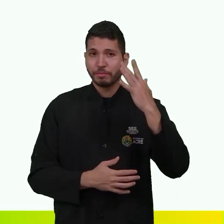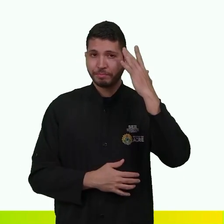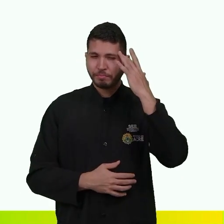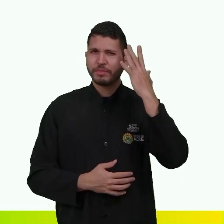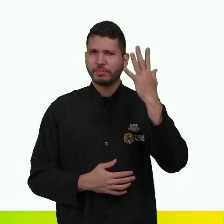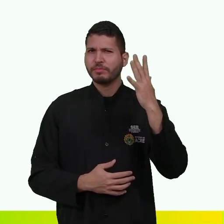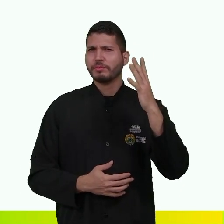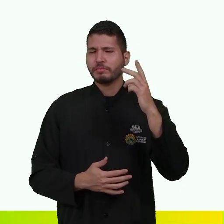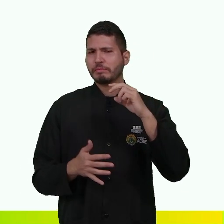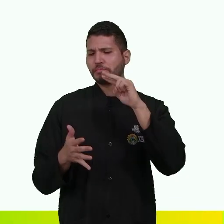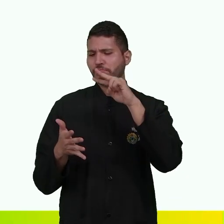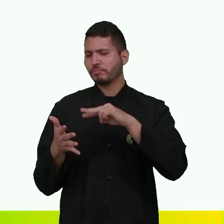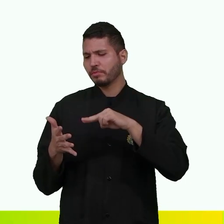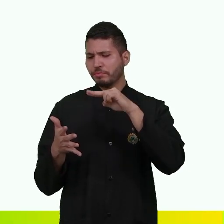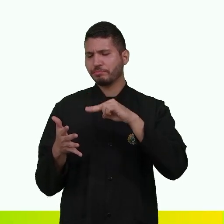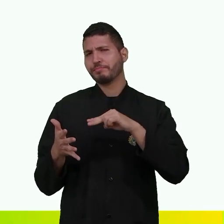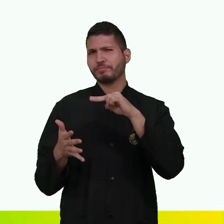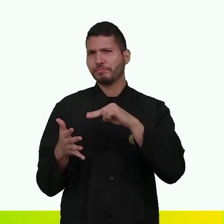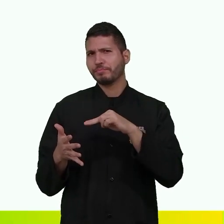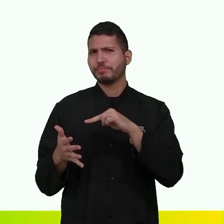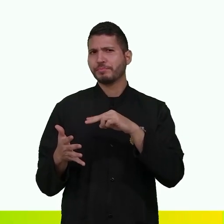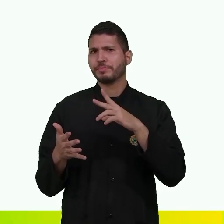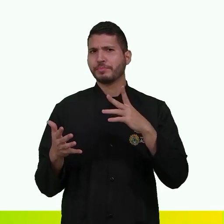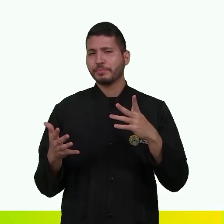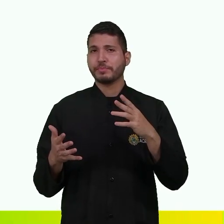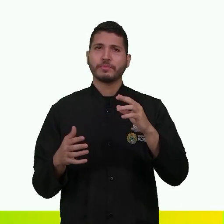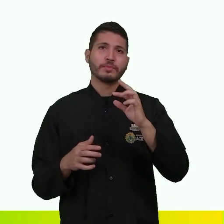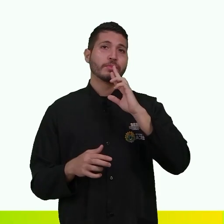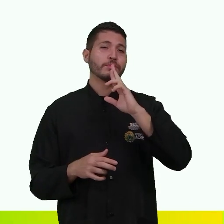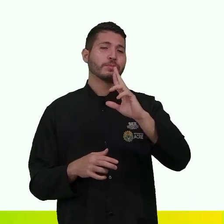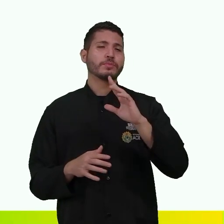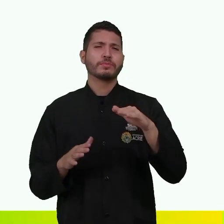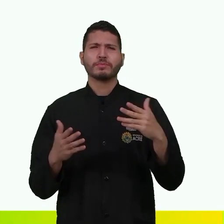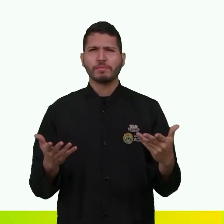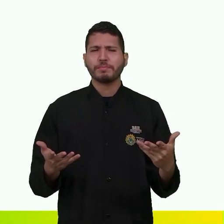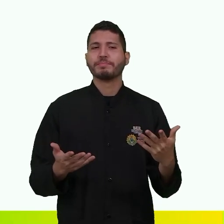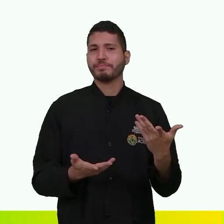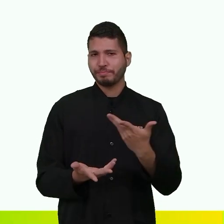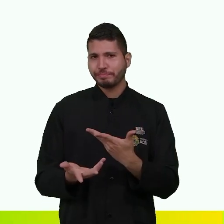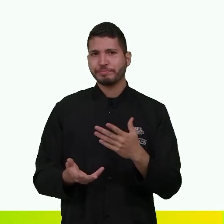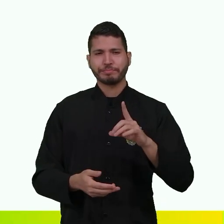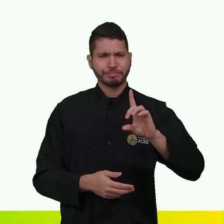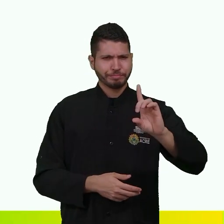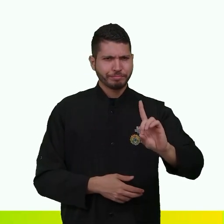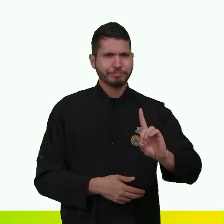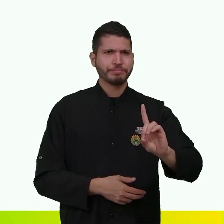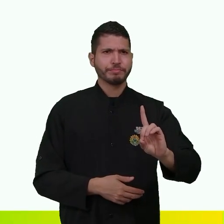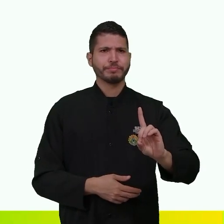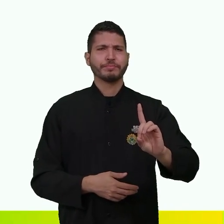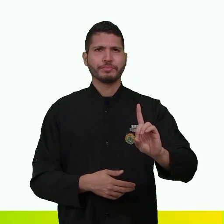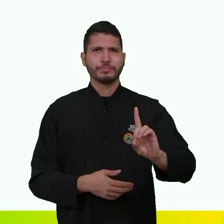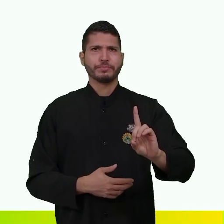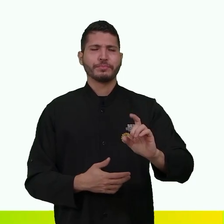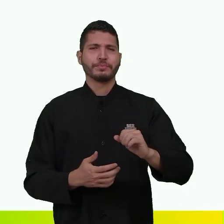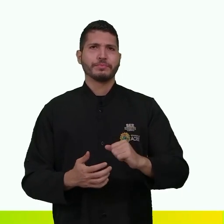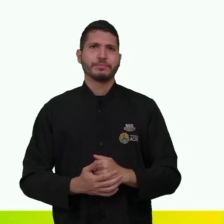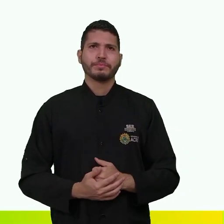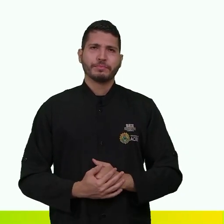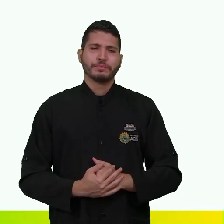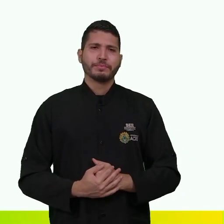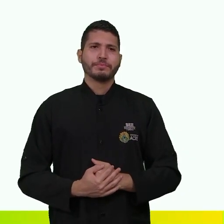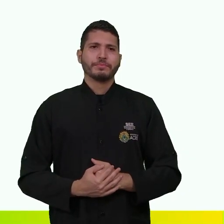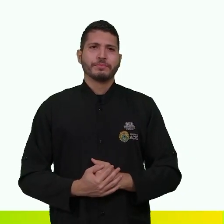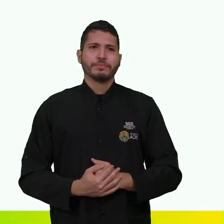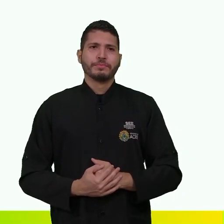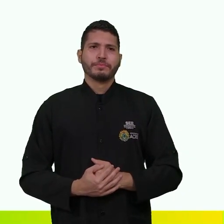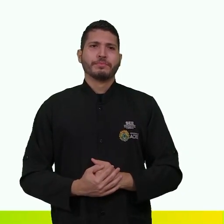alunos? Todo mundo já falou aí, letra D. Isso foi dito hoje na nossa